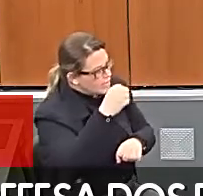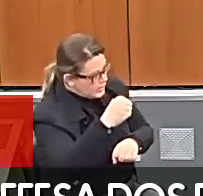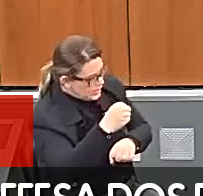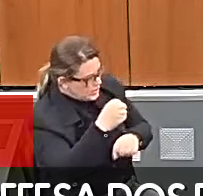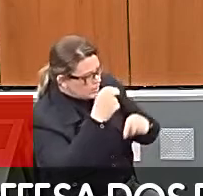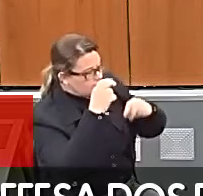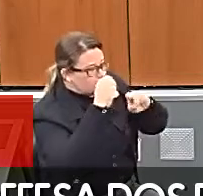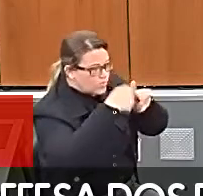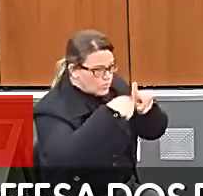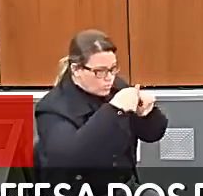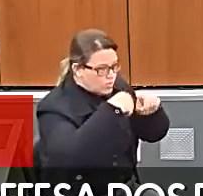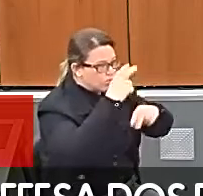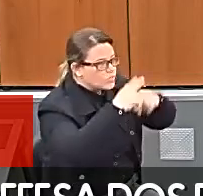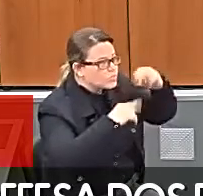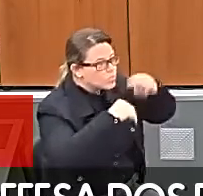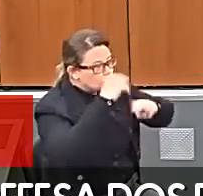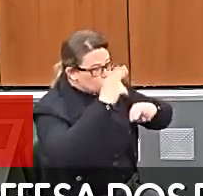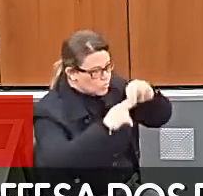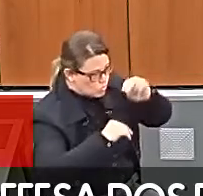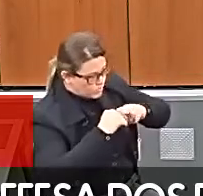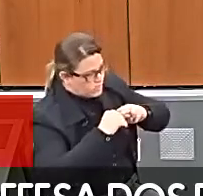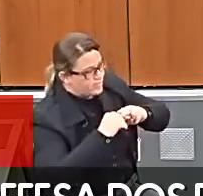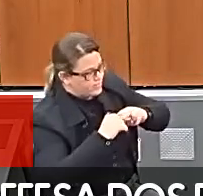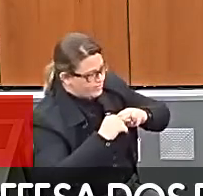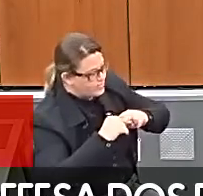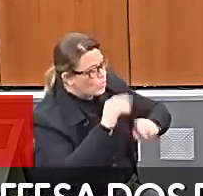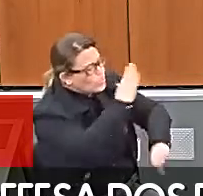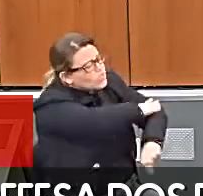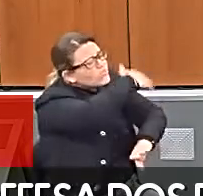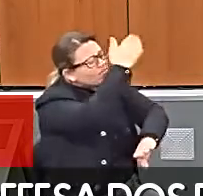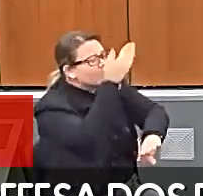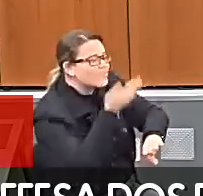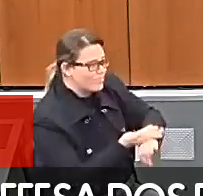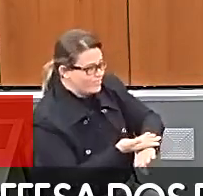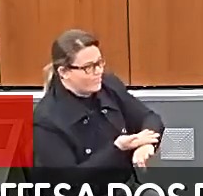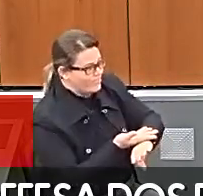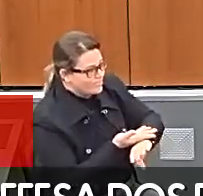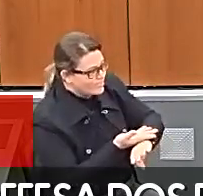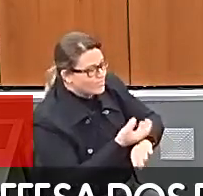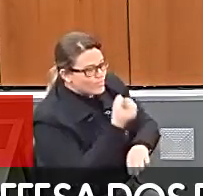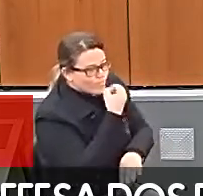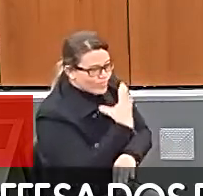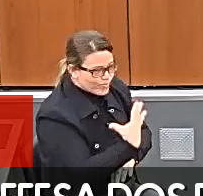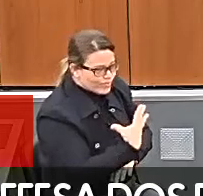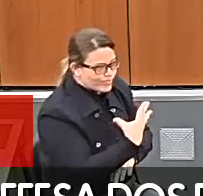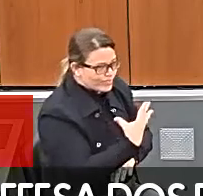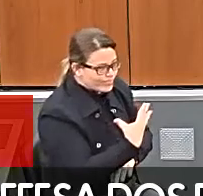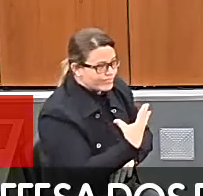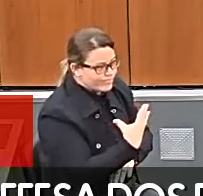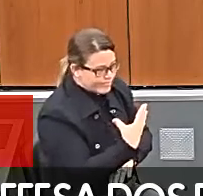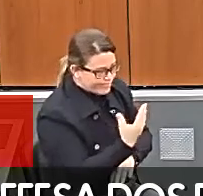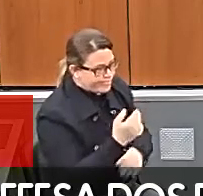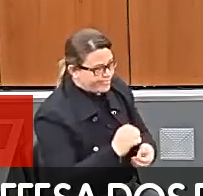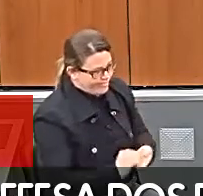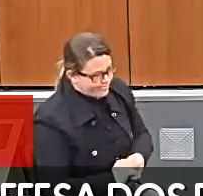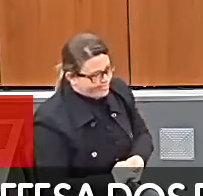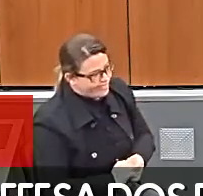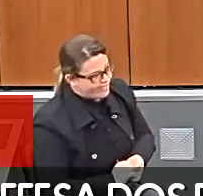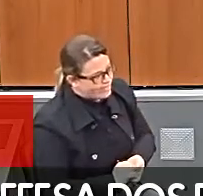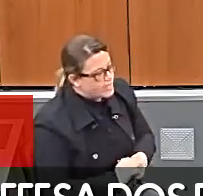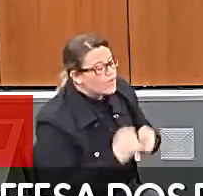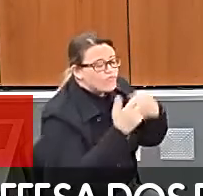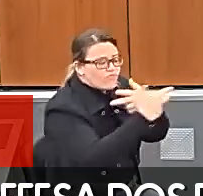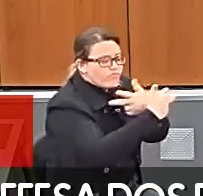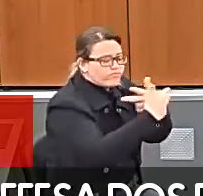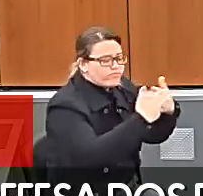seria convidado, então só confirmou, né? Tá certo. Mas isso seria o representante oficial. Okay. Alguém que iria, aprovado por